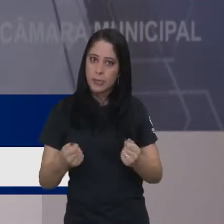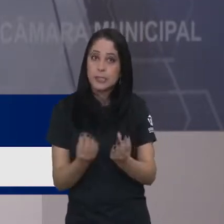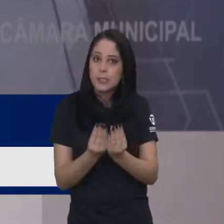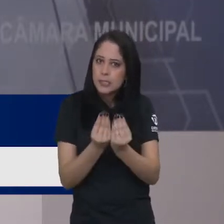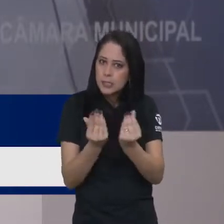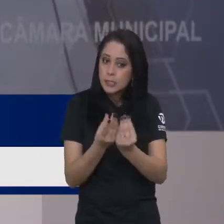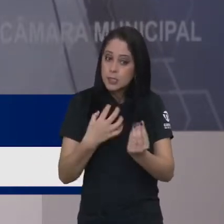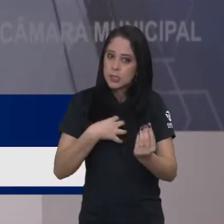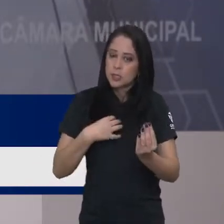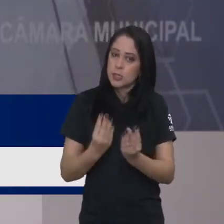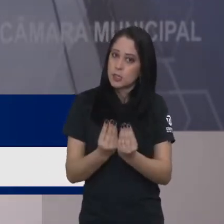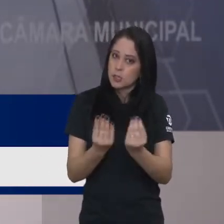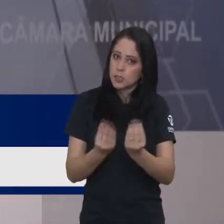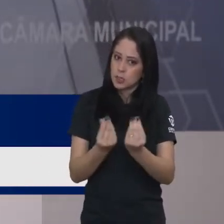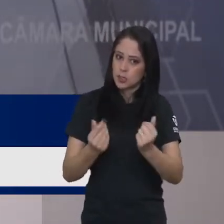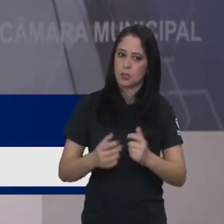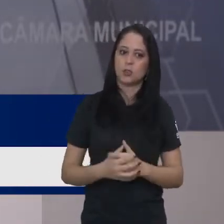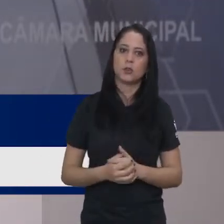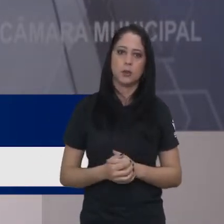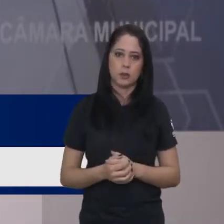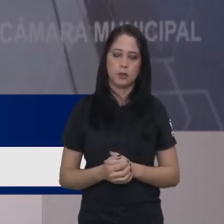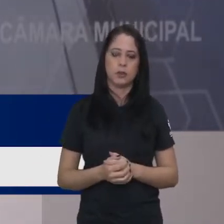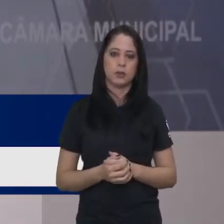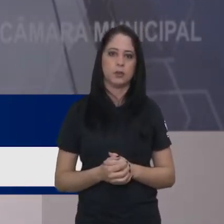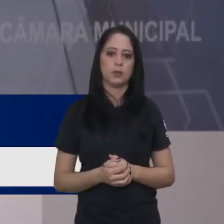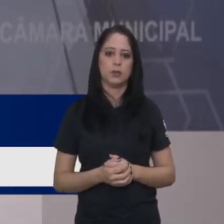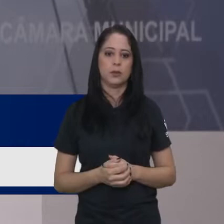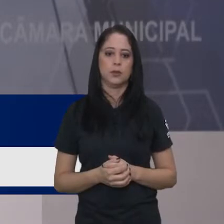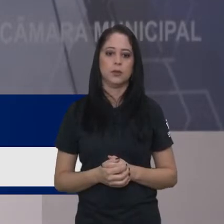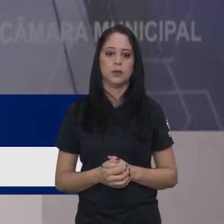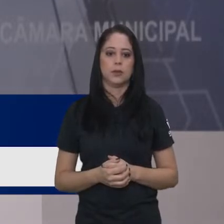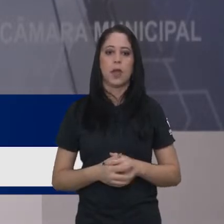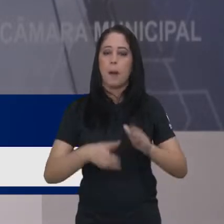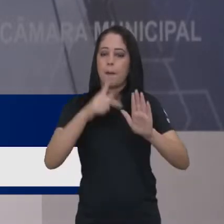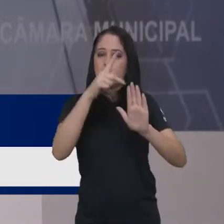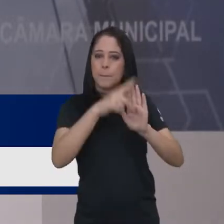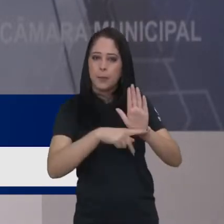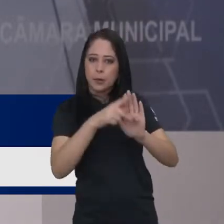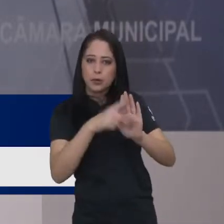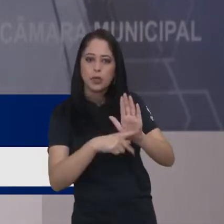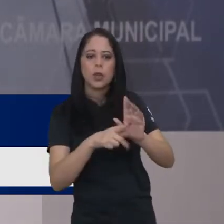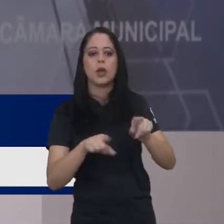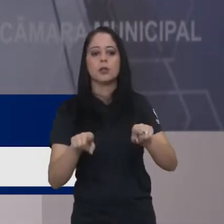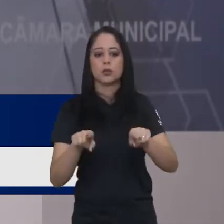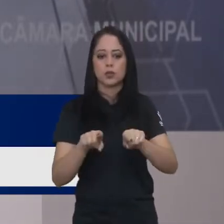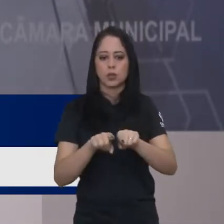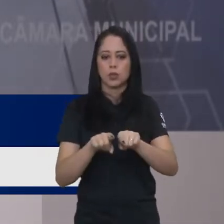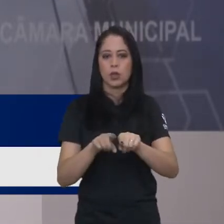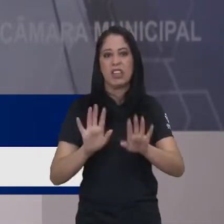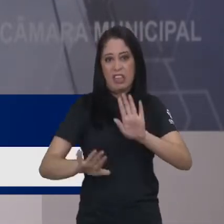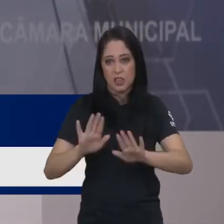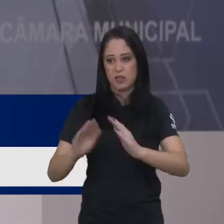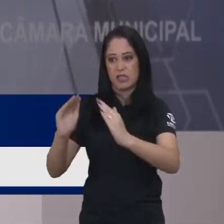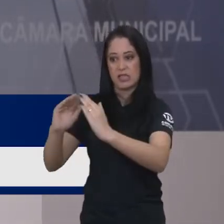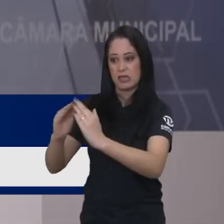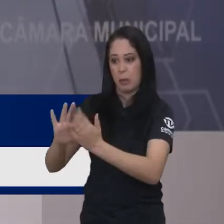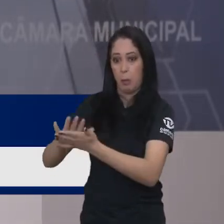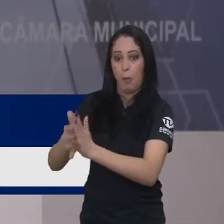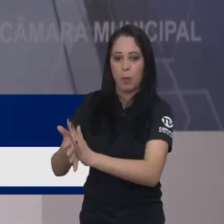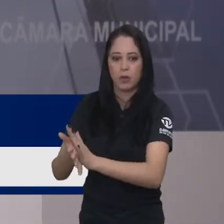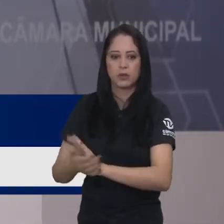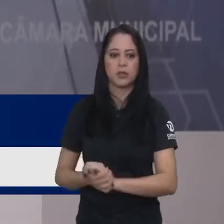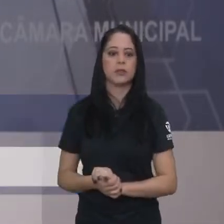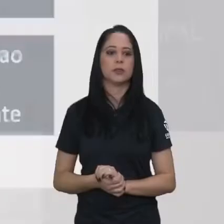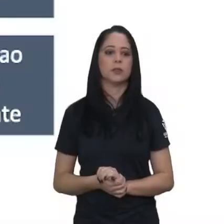vistas com muita sensibilidade, eu acho, porque a gente está falando de pessoas, e de projetos existenciais que são destruídos do dia para a